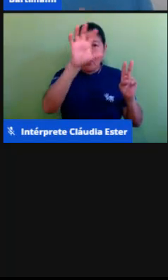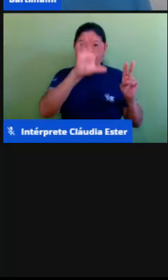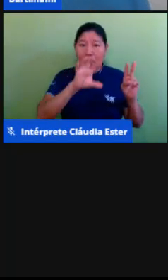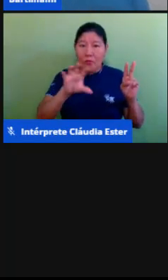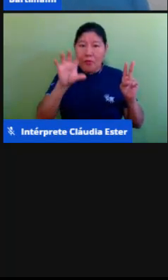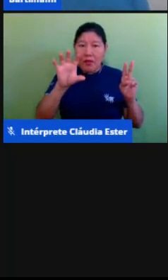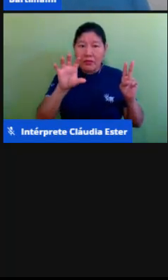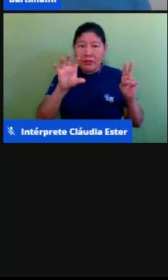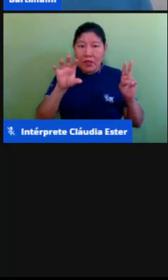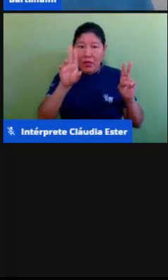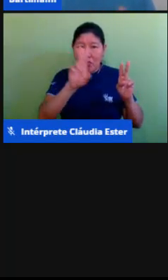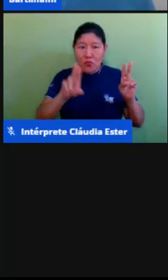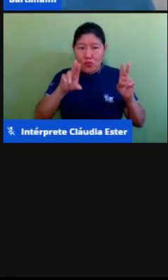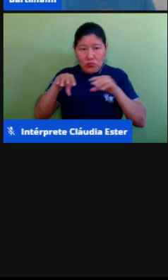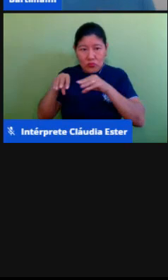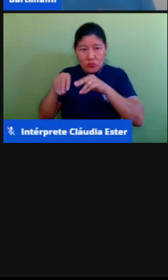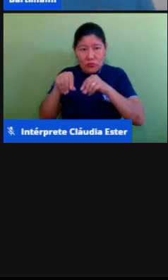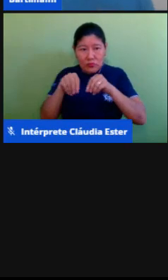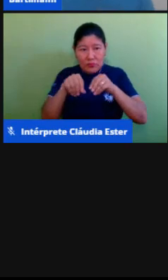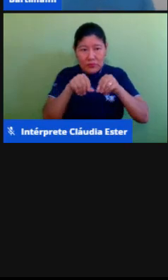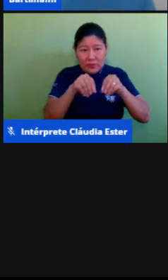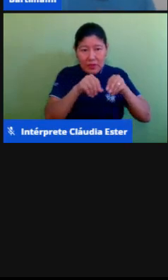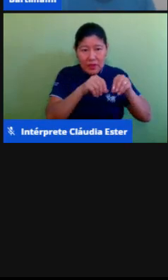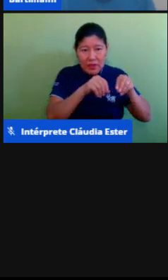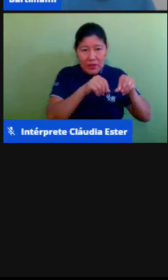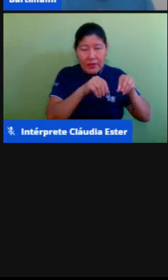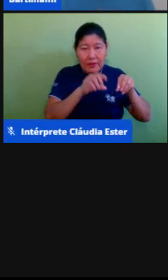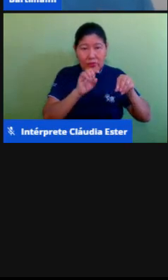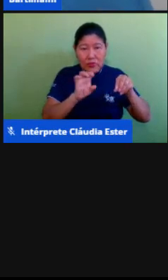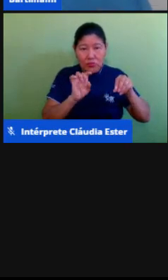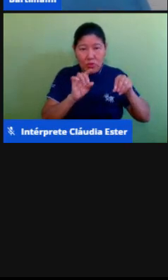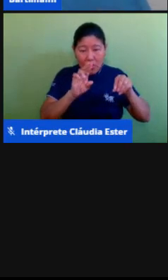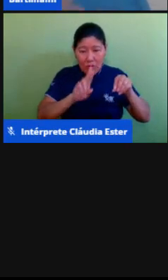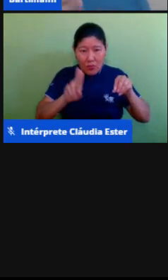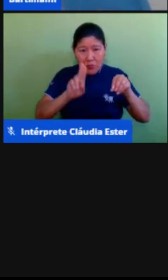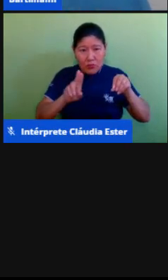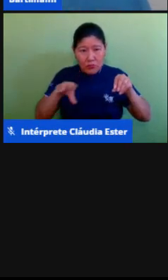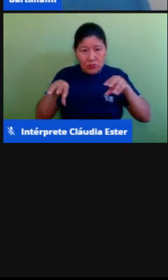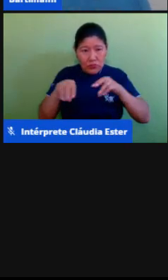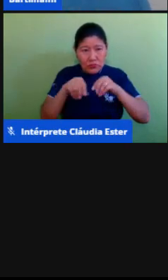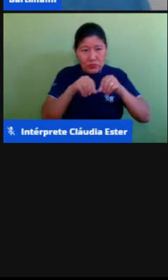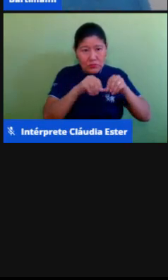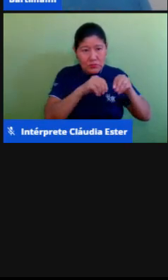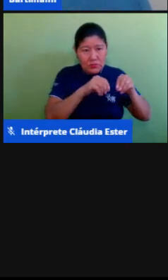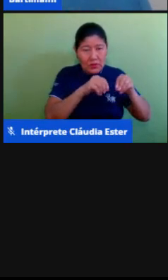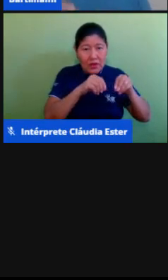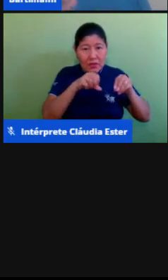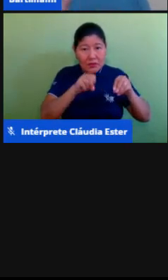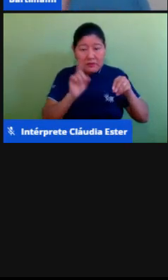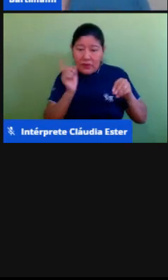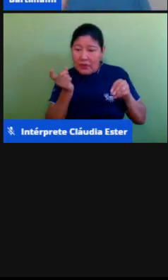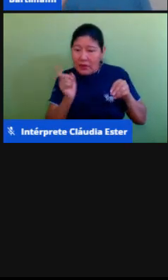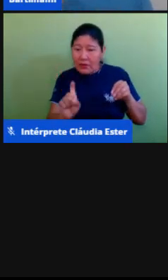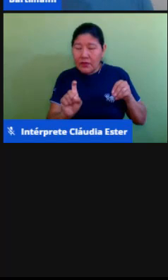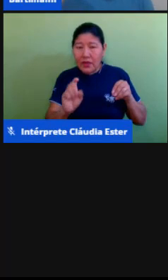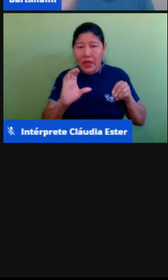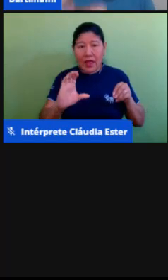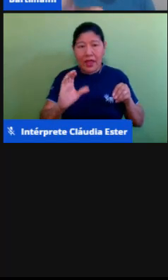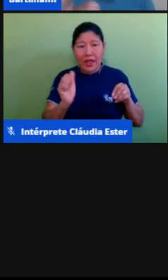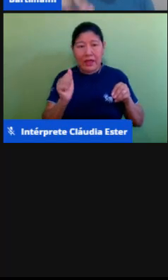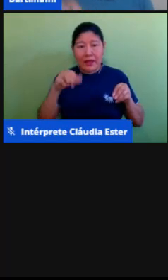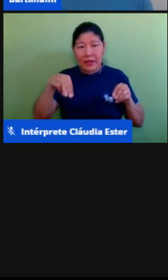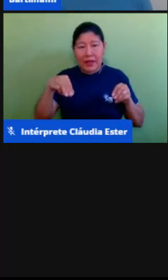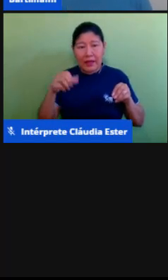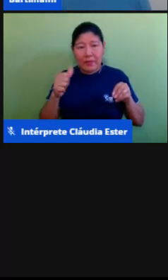das terras, ou seja, o pixel classificado, o mapa de uso das terras. Se você clicar em camadas, e você pode colocar,